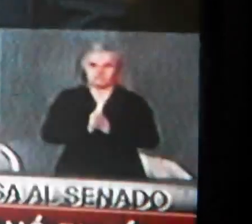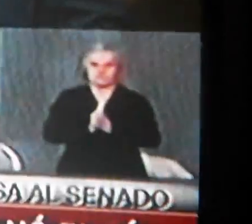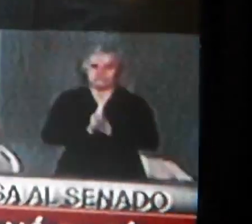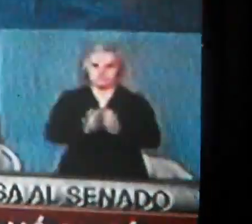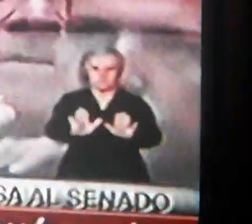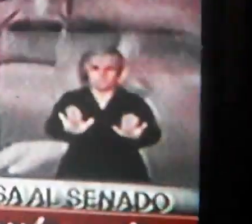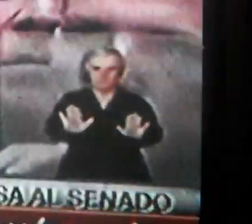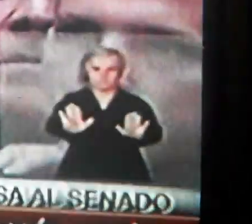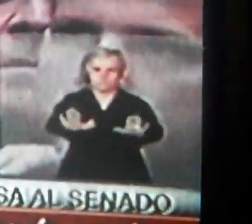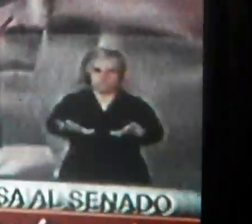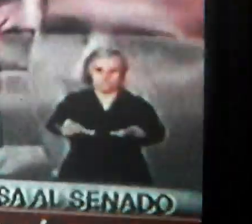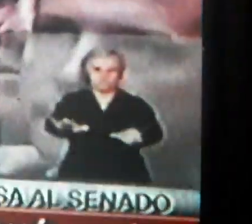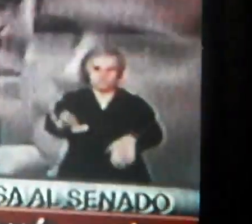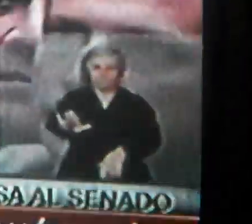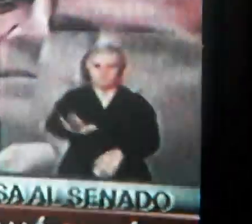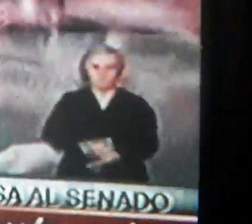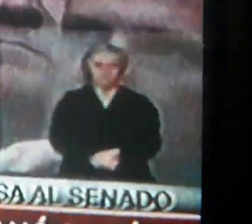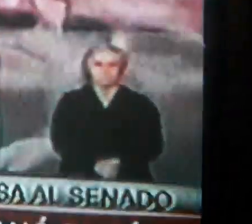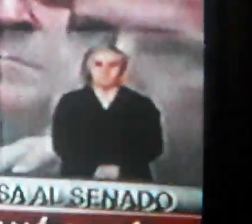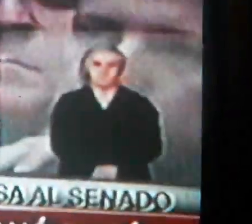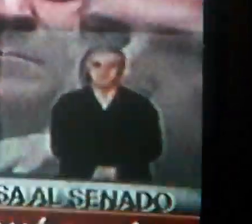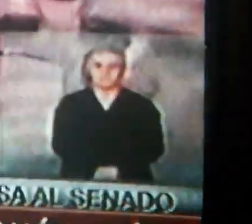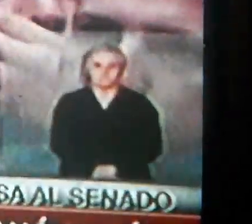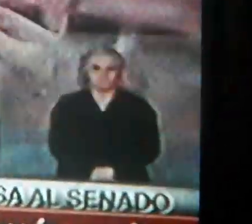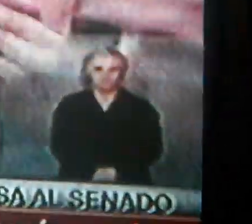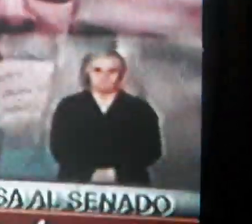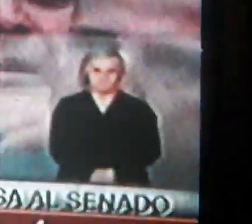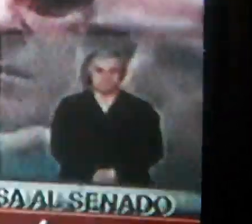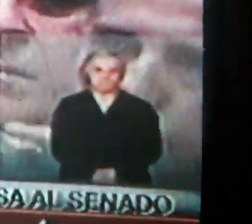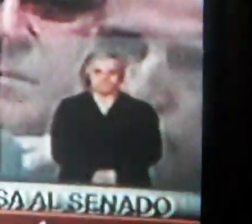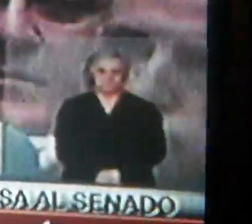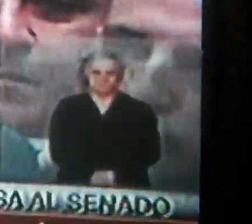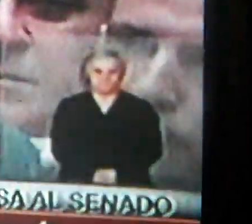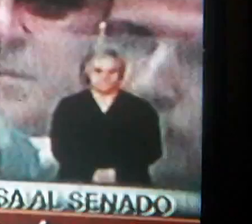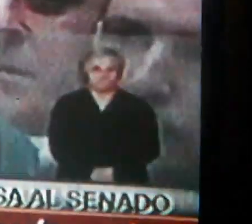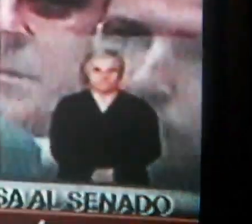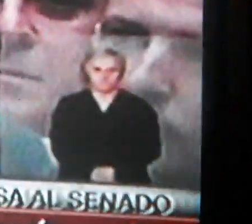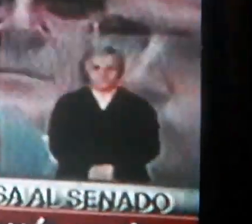Quanta honra o destino me reservou de poder...